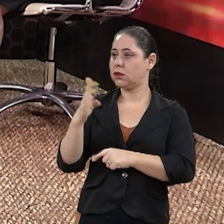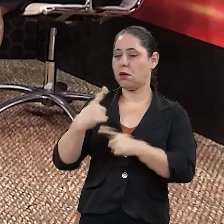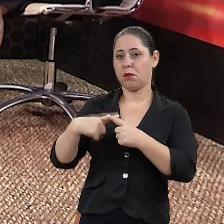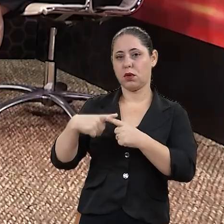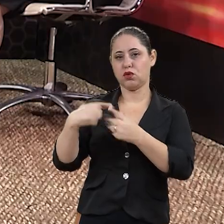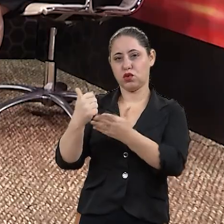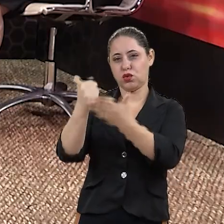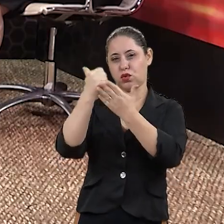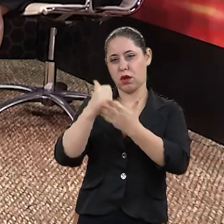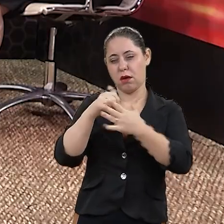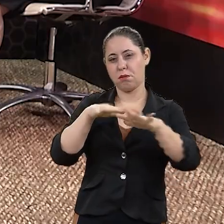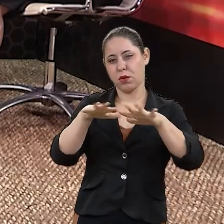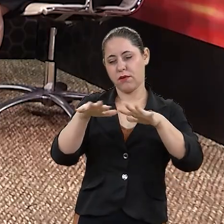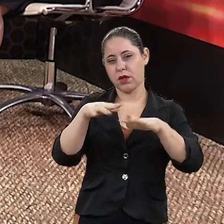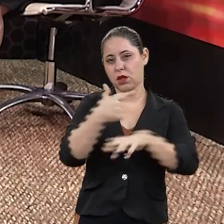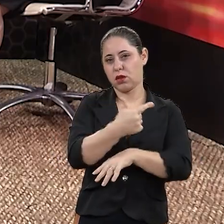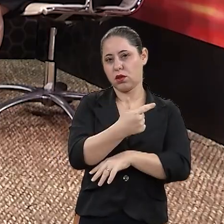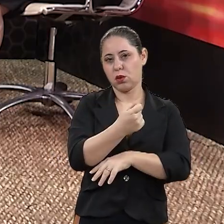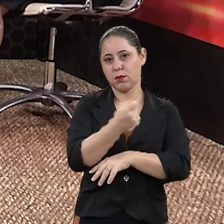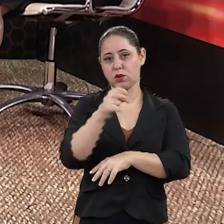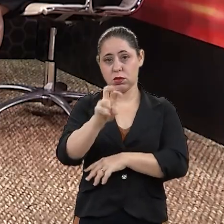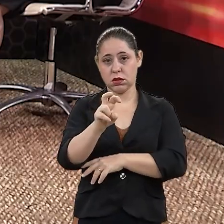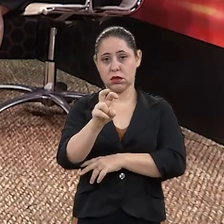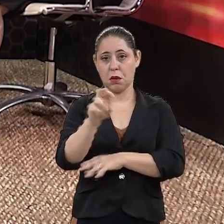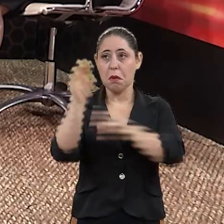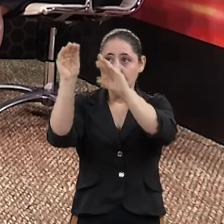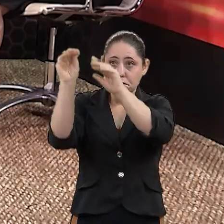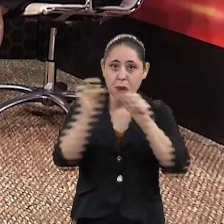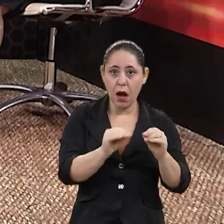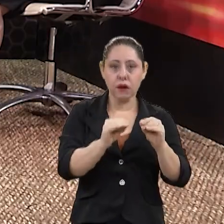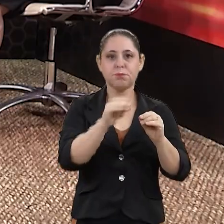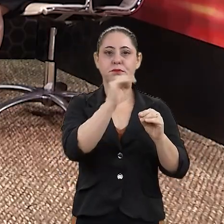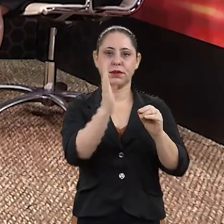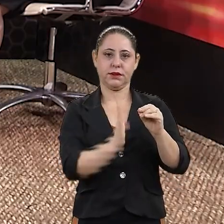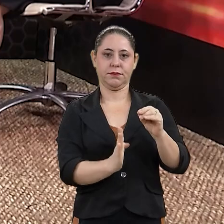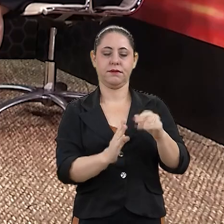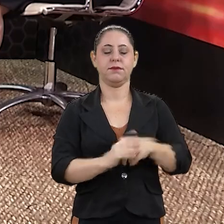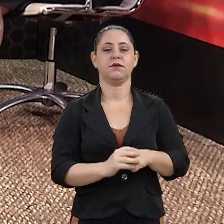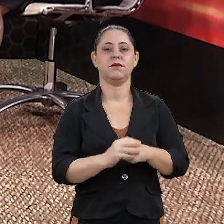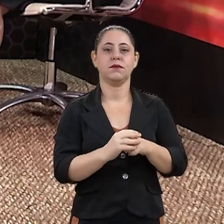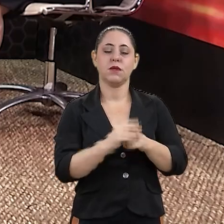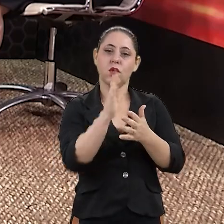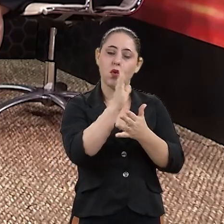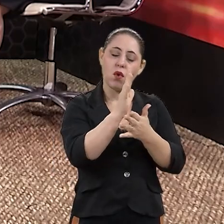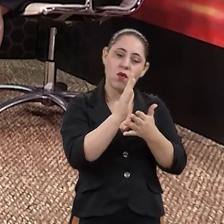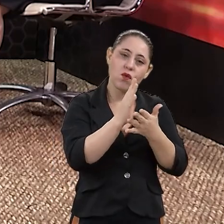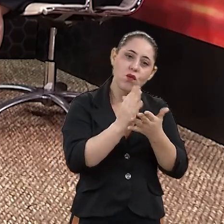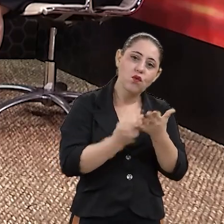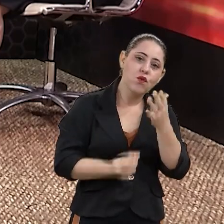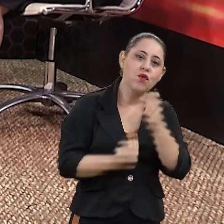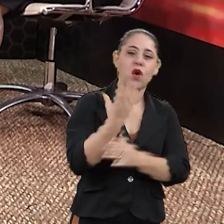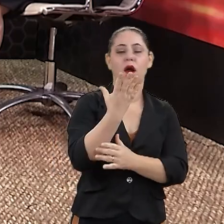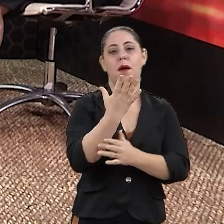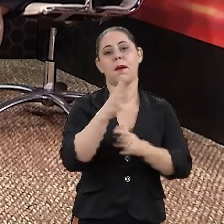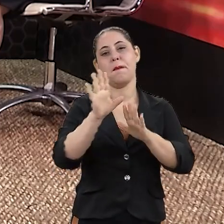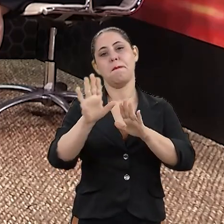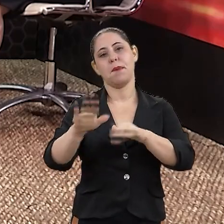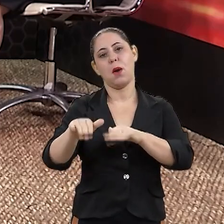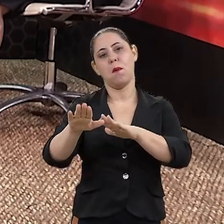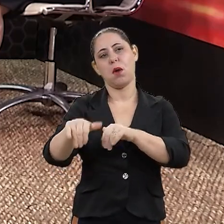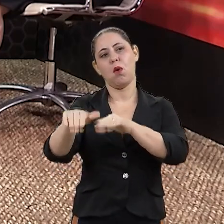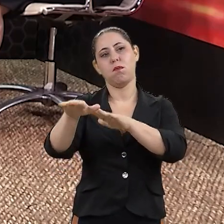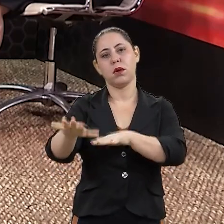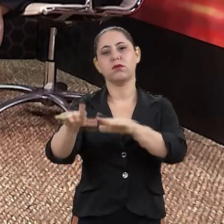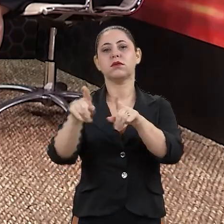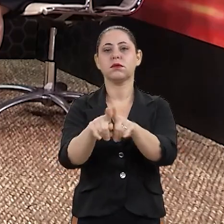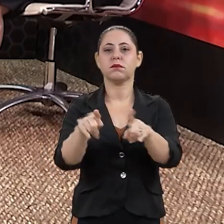gente trouxe o movimento juntas, assim, em 2005, para o Brasil. E nós fundamos a marcha aqui em Campo Grande, no estado